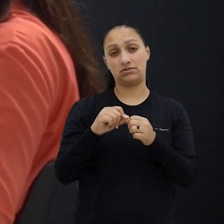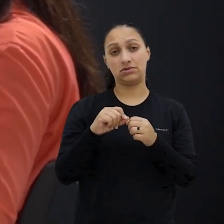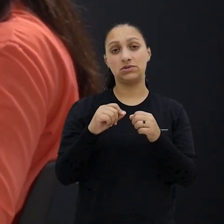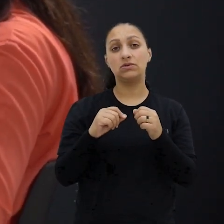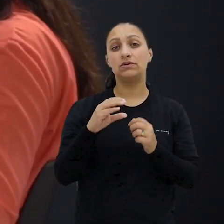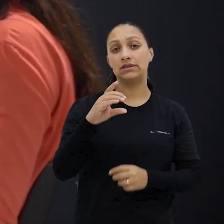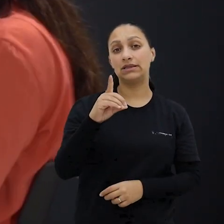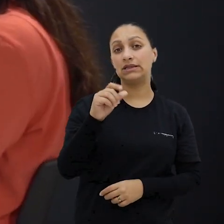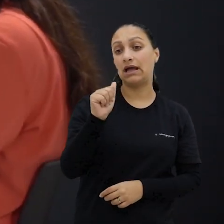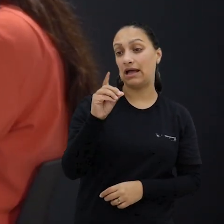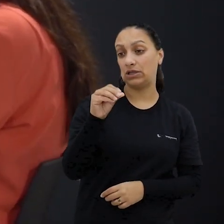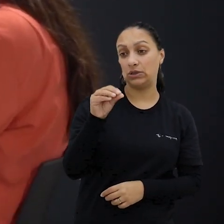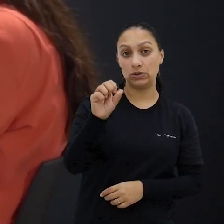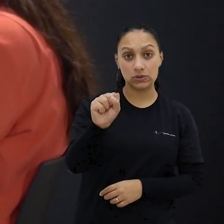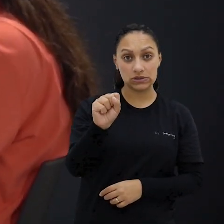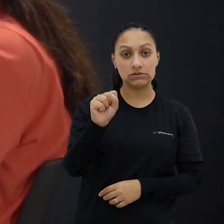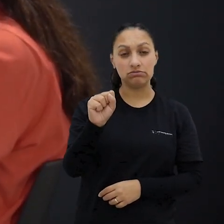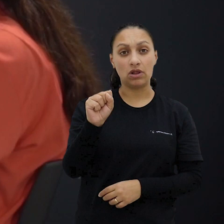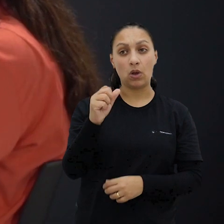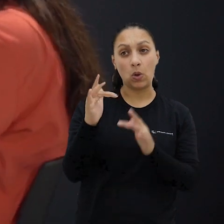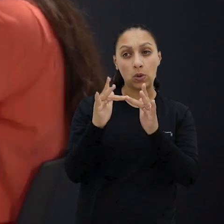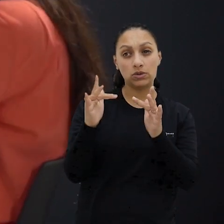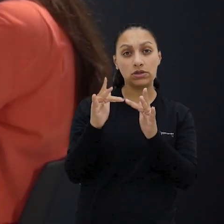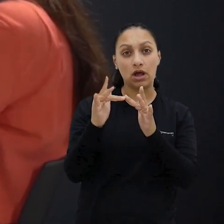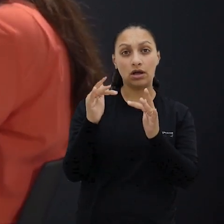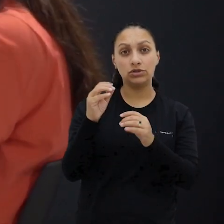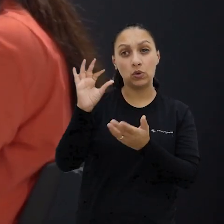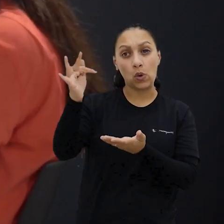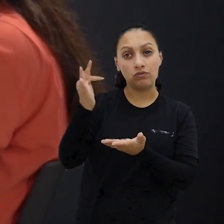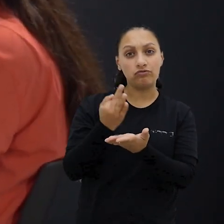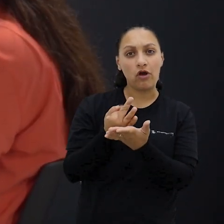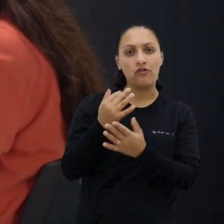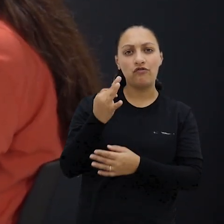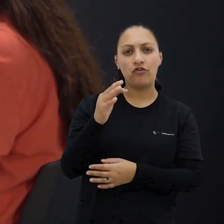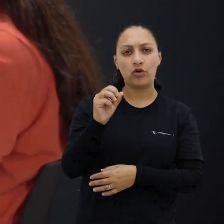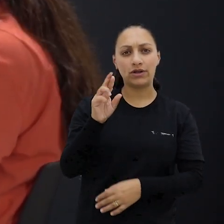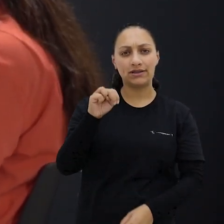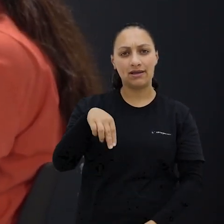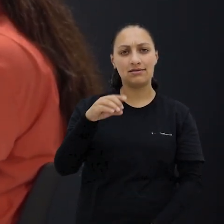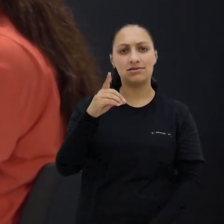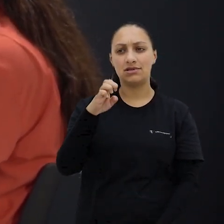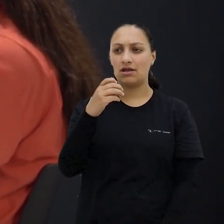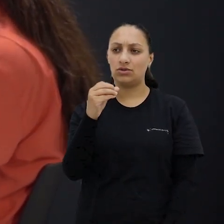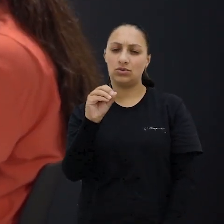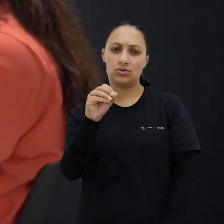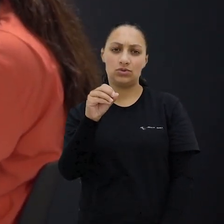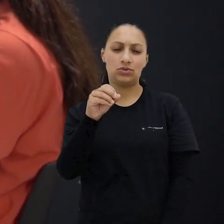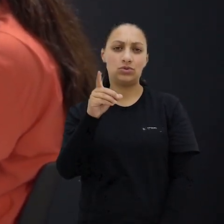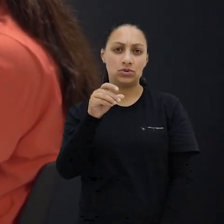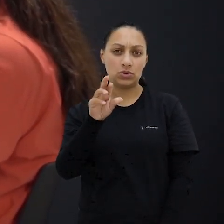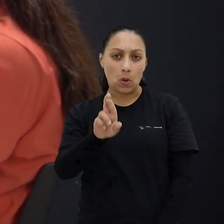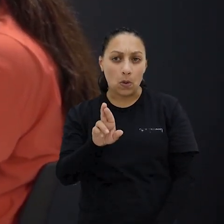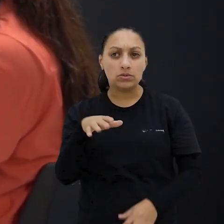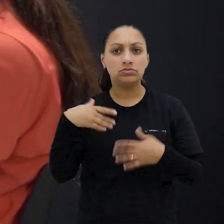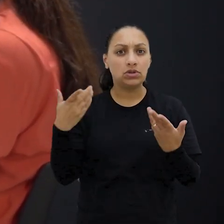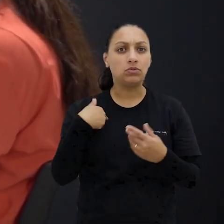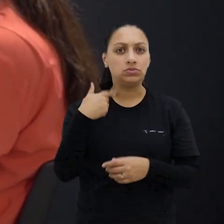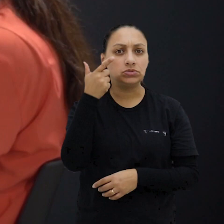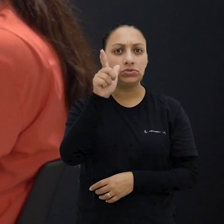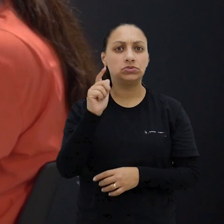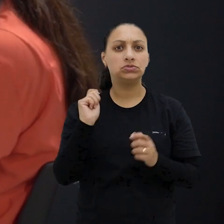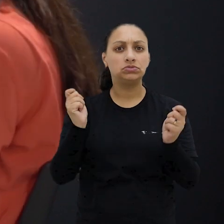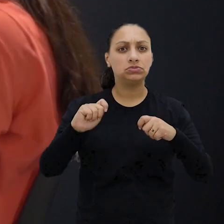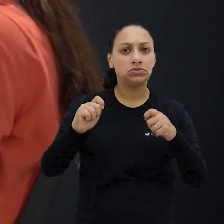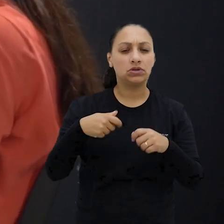em contato com um grande fornecedor, vamos trazer um projeto de inovação e oferecer isso. Então, também são coisas que acontecem que a gente